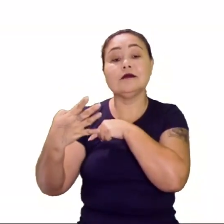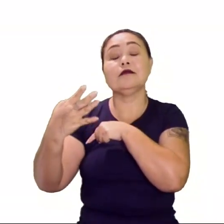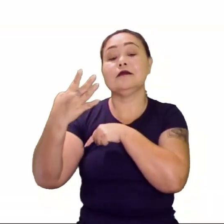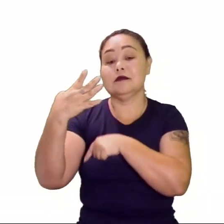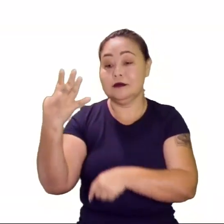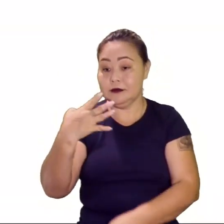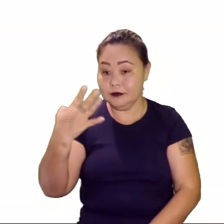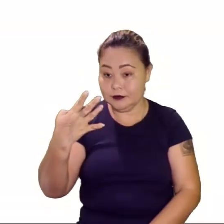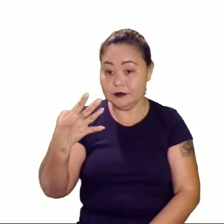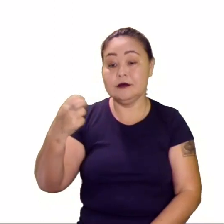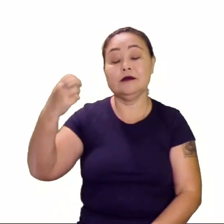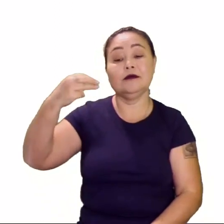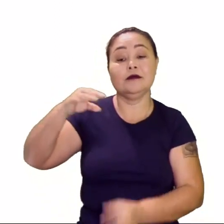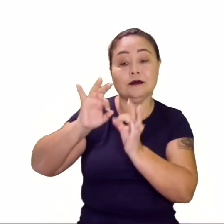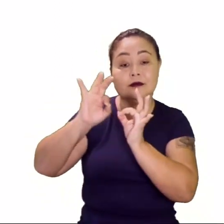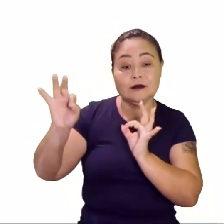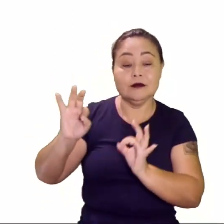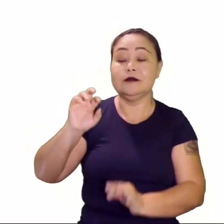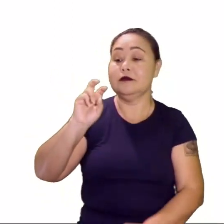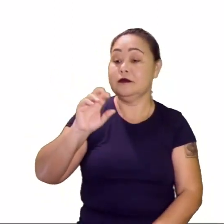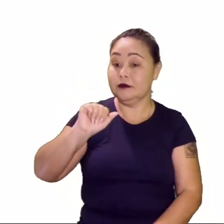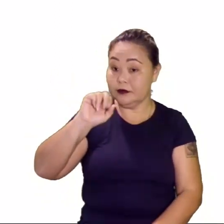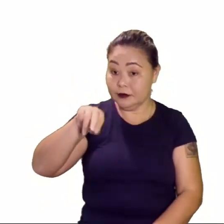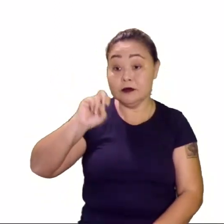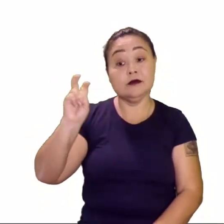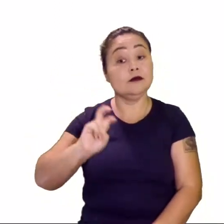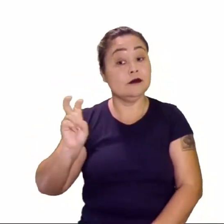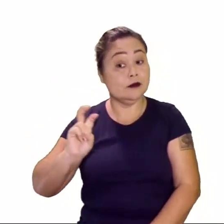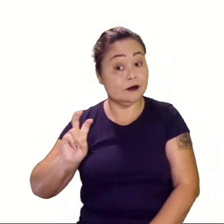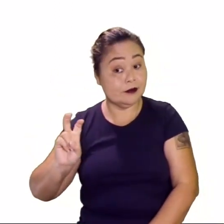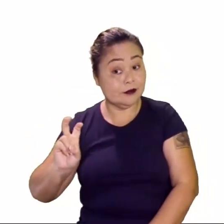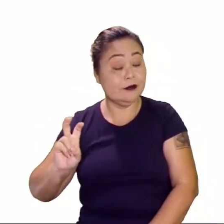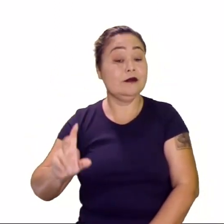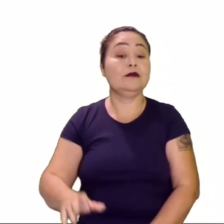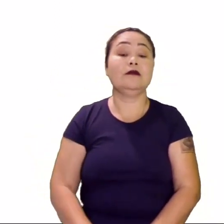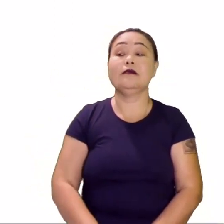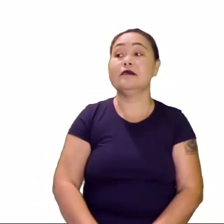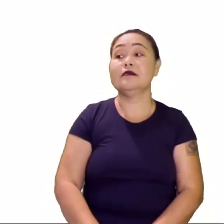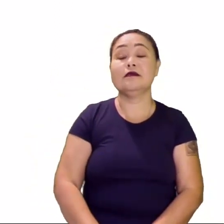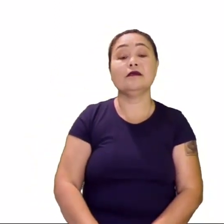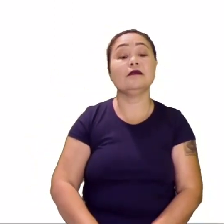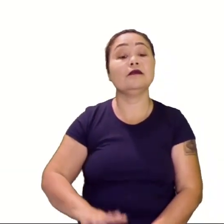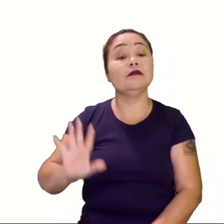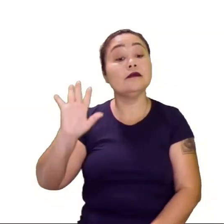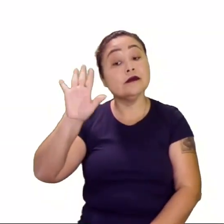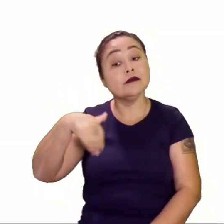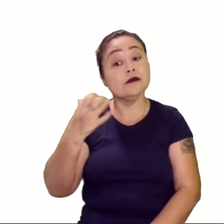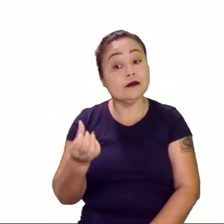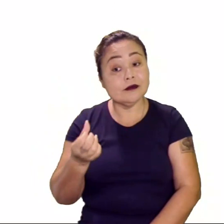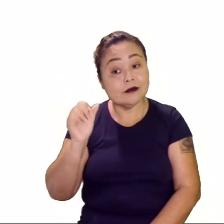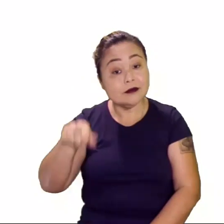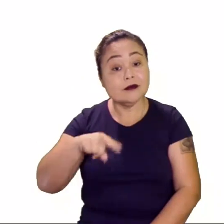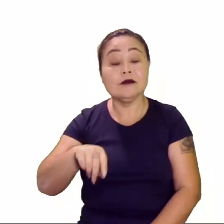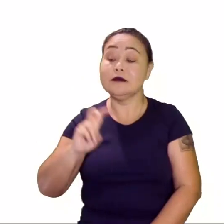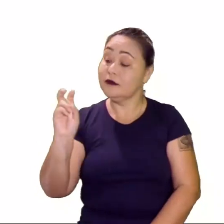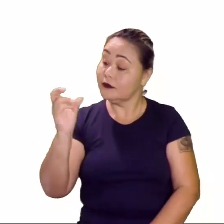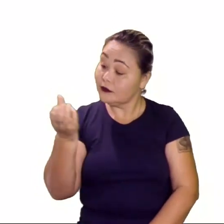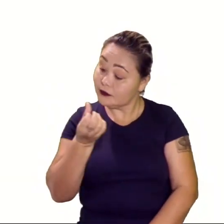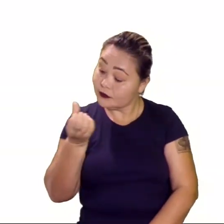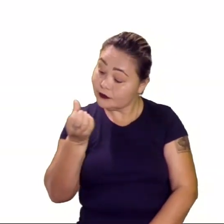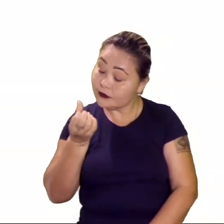ser? 44. O A5? 55. 55. O A6?